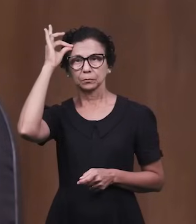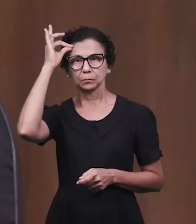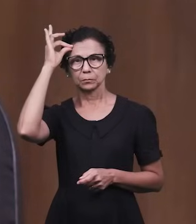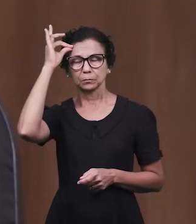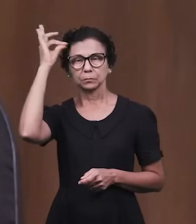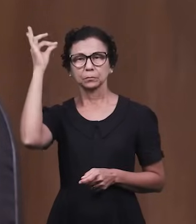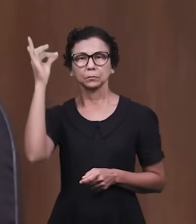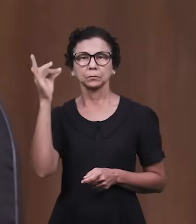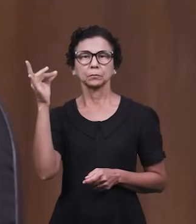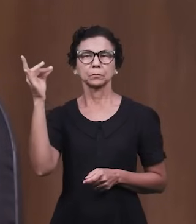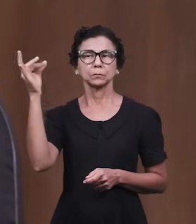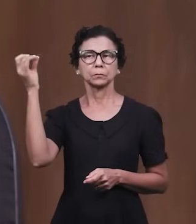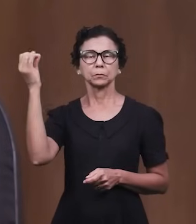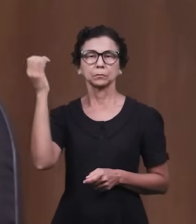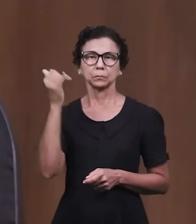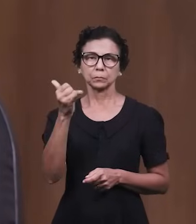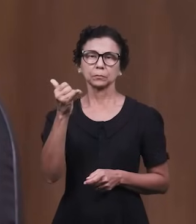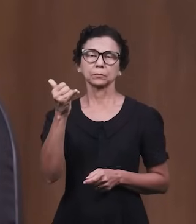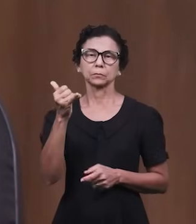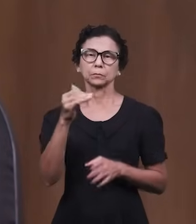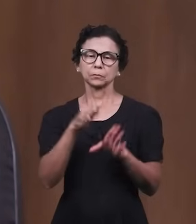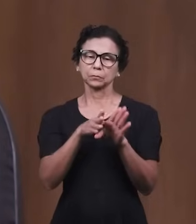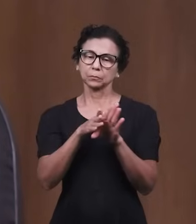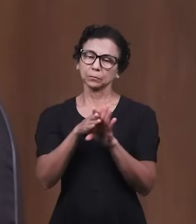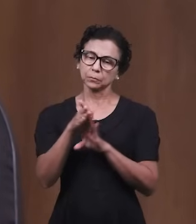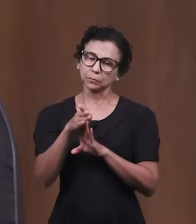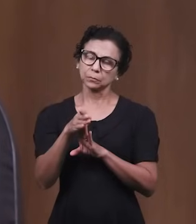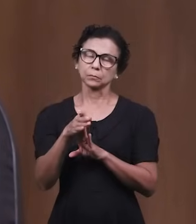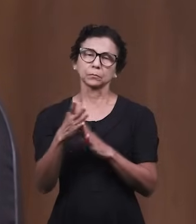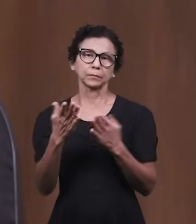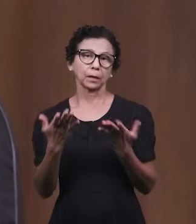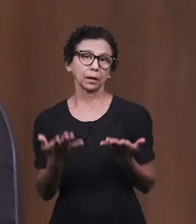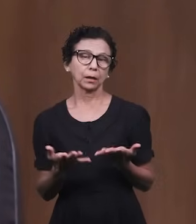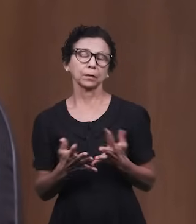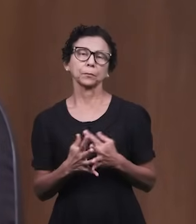falando conosco, orientando, dizendo